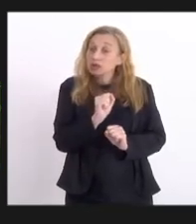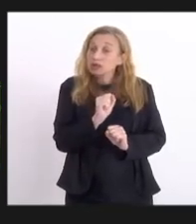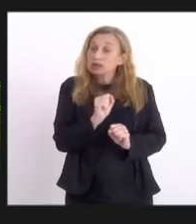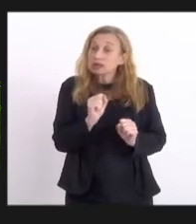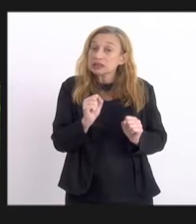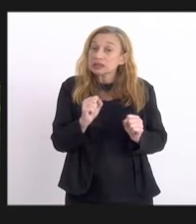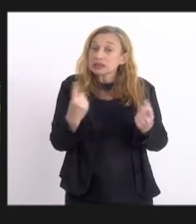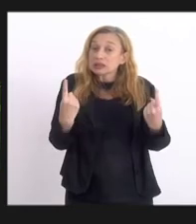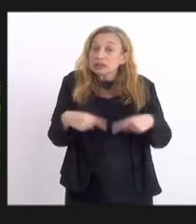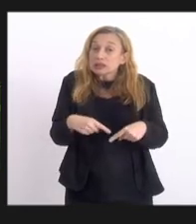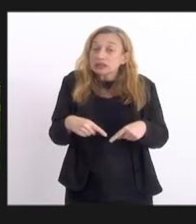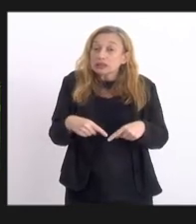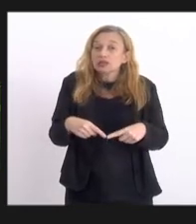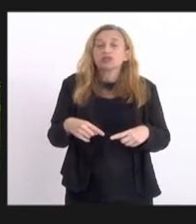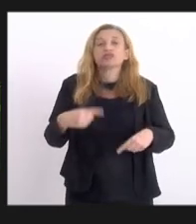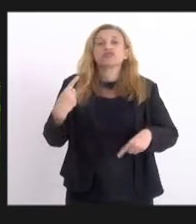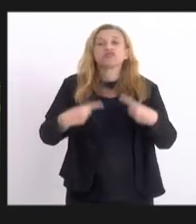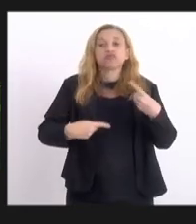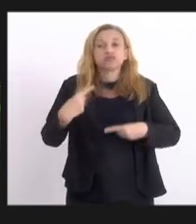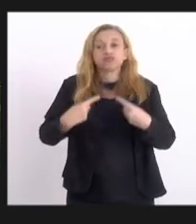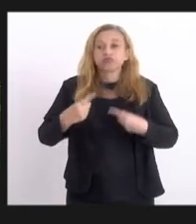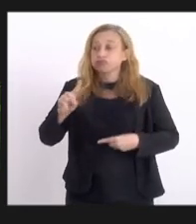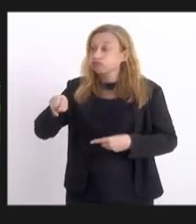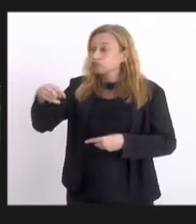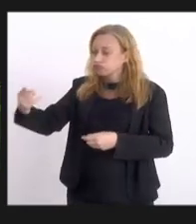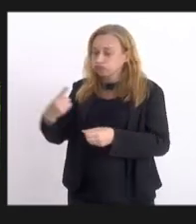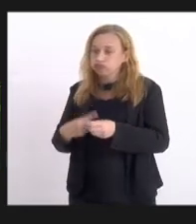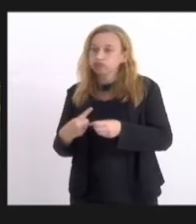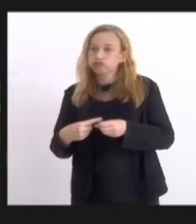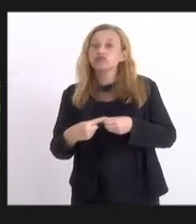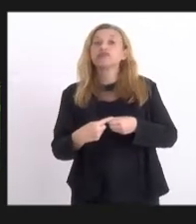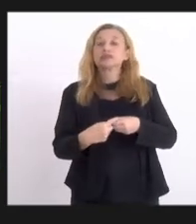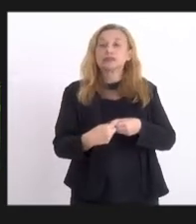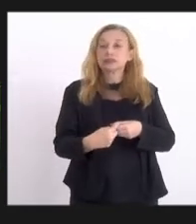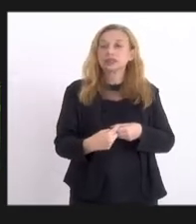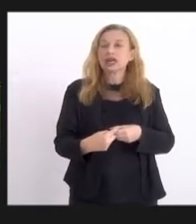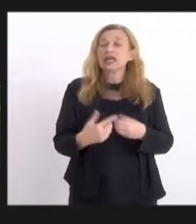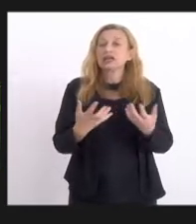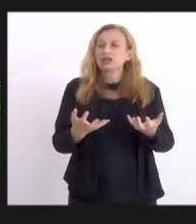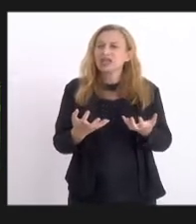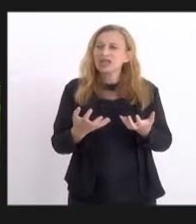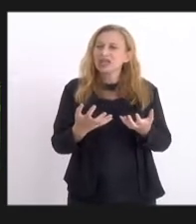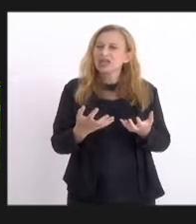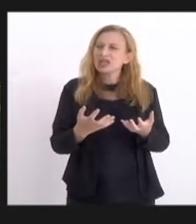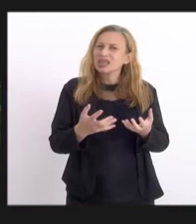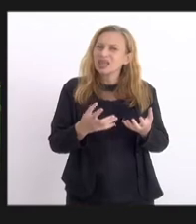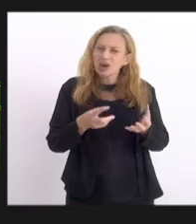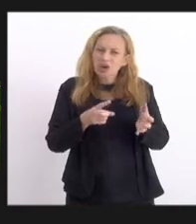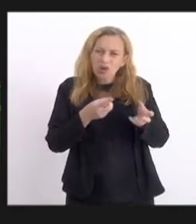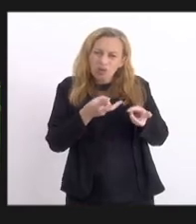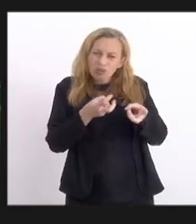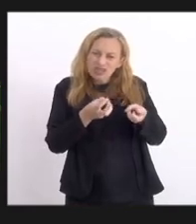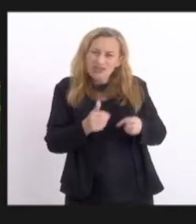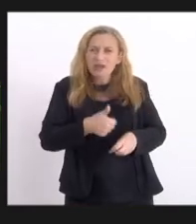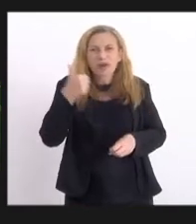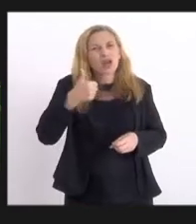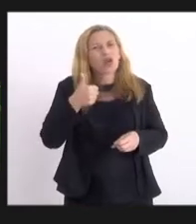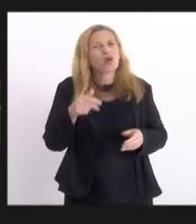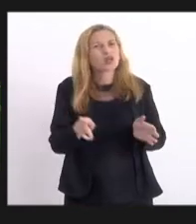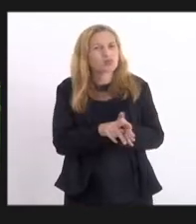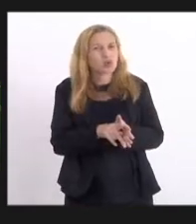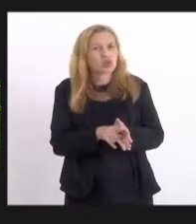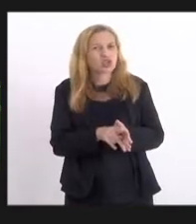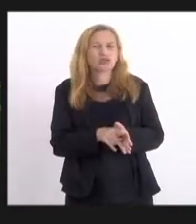disputa política com outros municípios. Então, eu queria adentrar melhor nesse projeto, que está